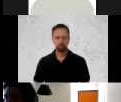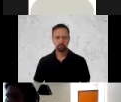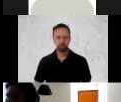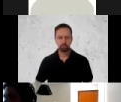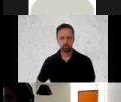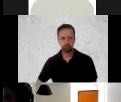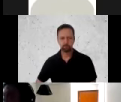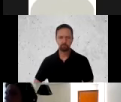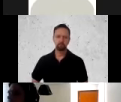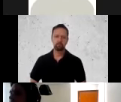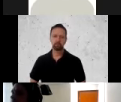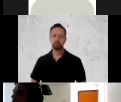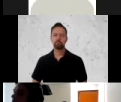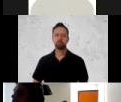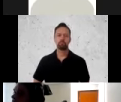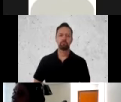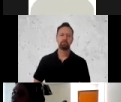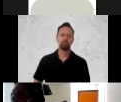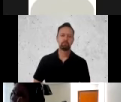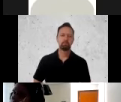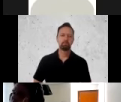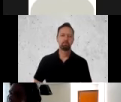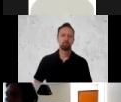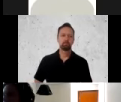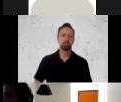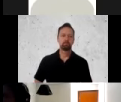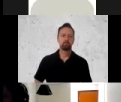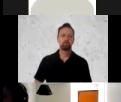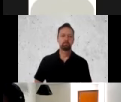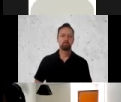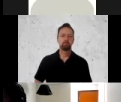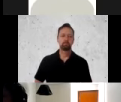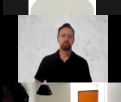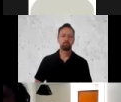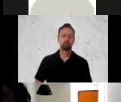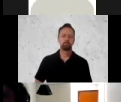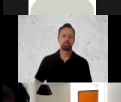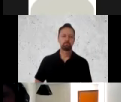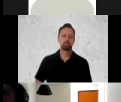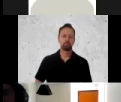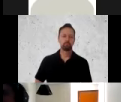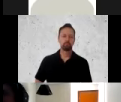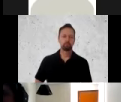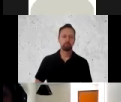em relação à renda per capita do vizinho em relação à área dos municípios vizinhos, né?